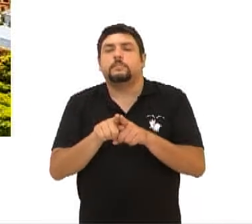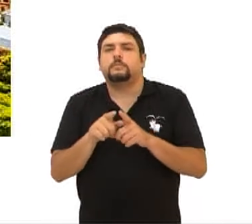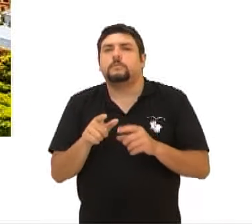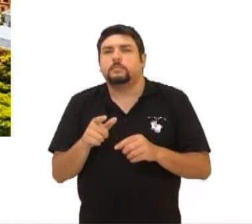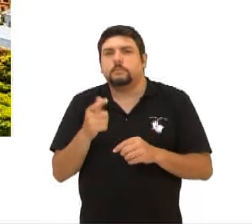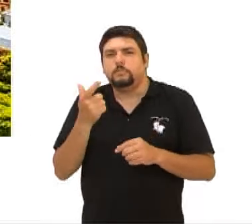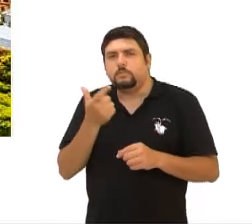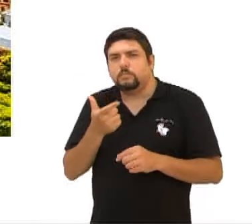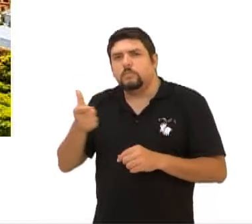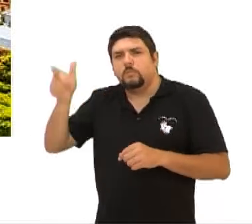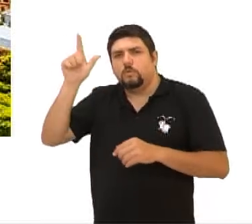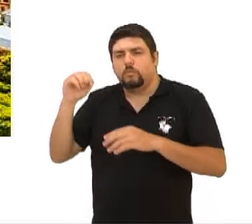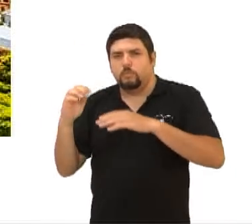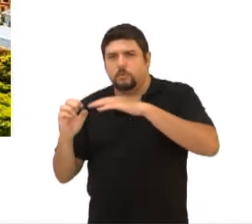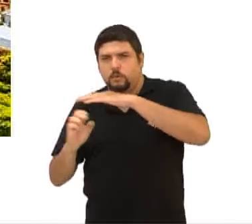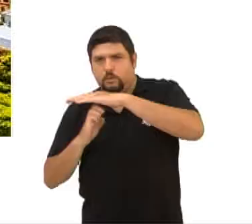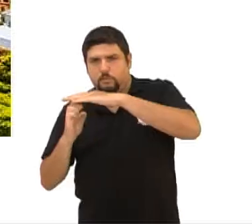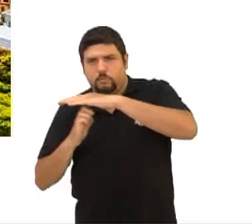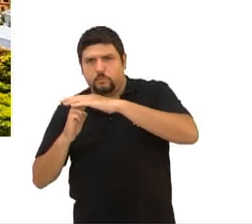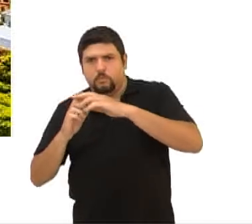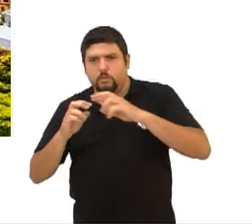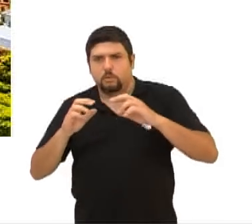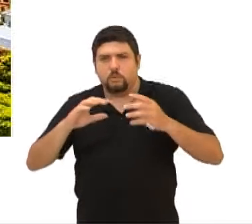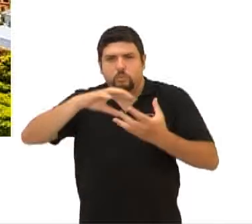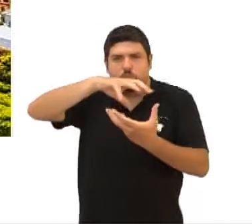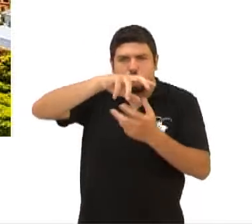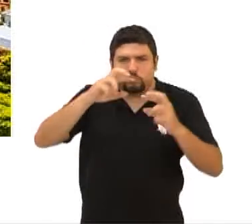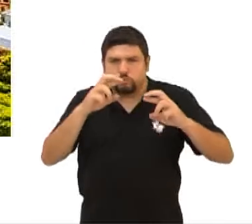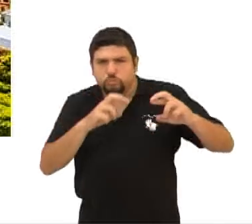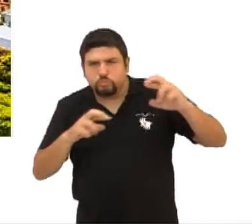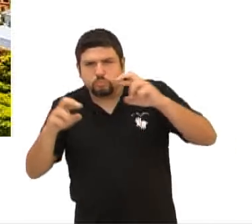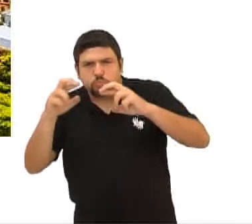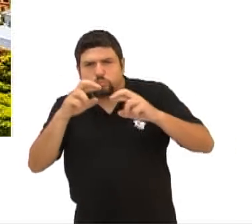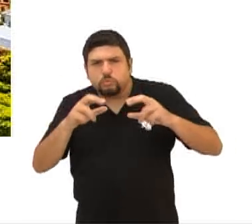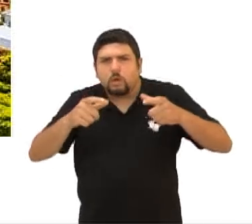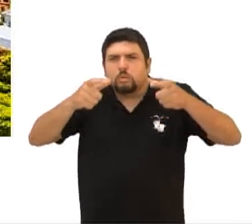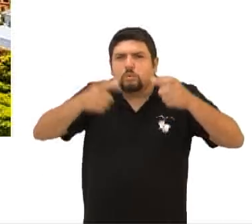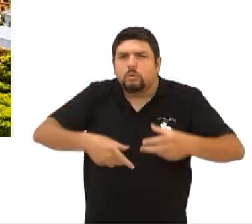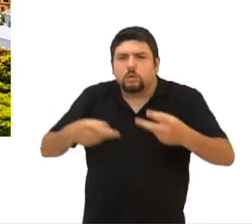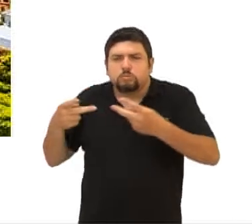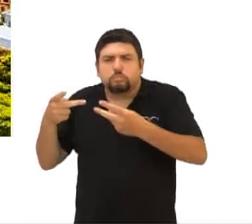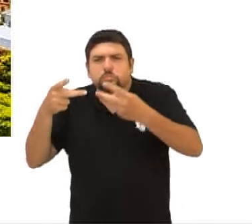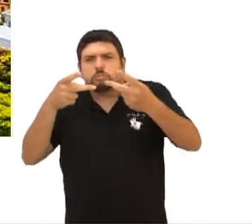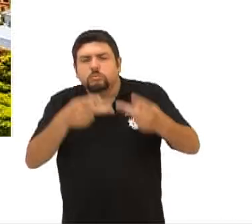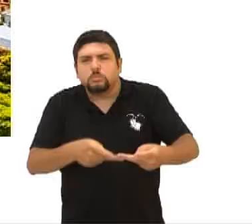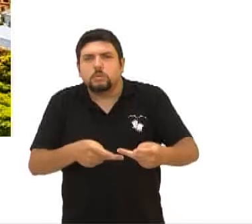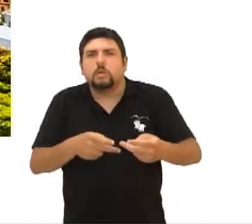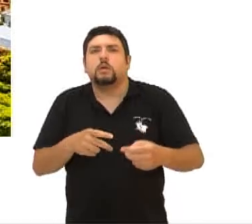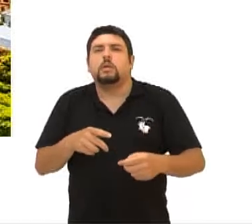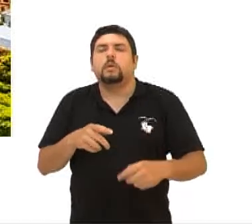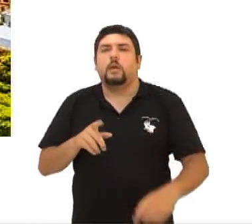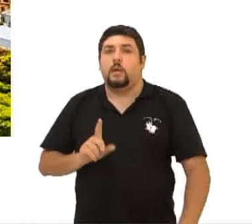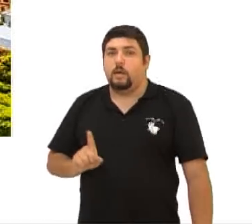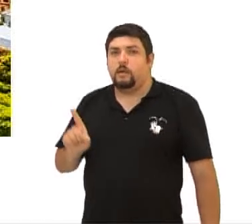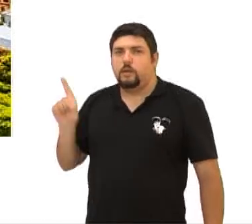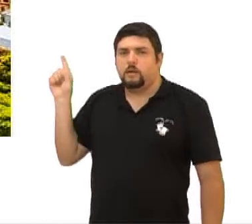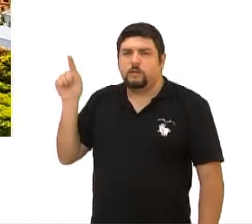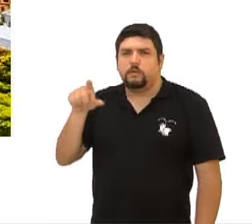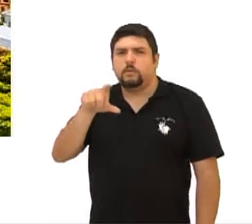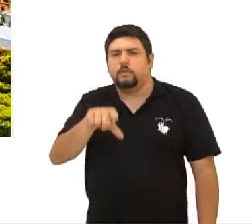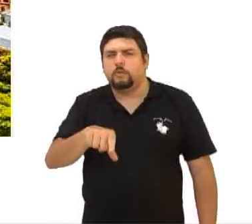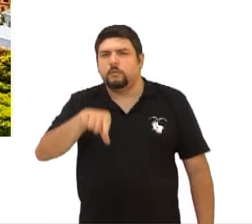que faz um ranking aí dos melhores lugares para se visitar, os melhores destinos turísticos, Cape Town foi eleita